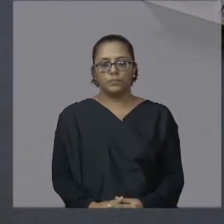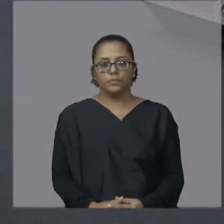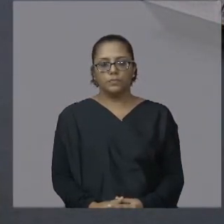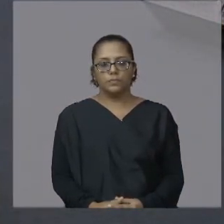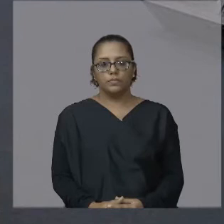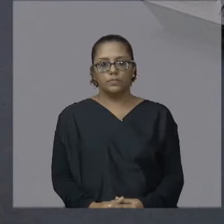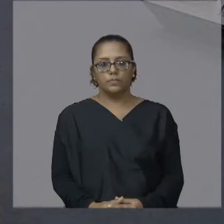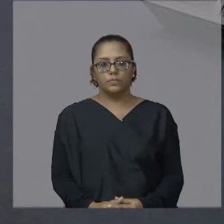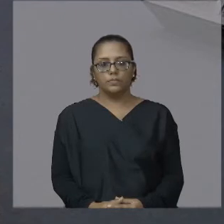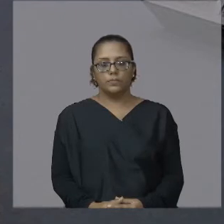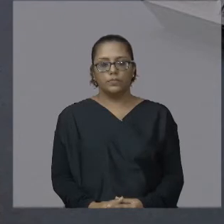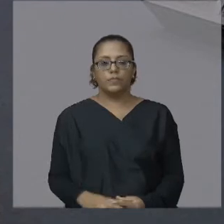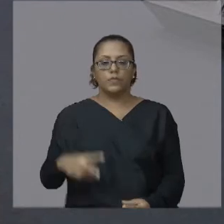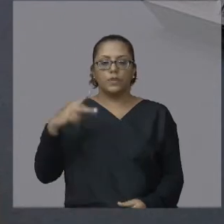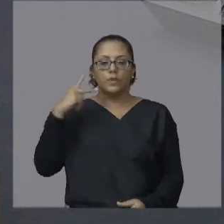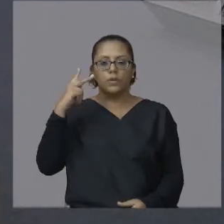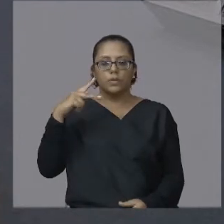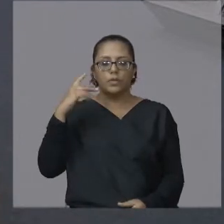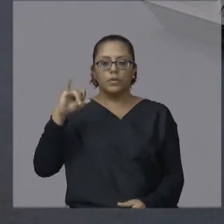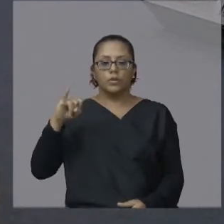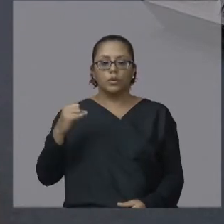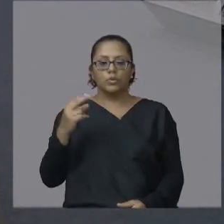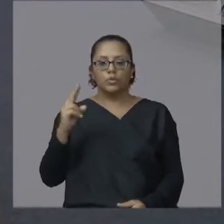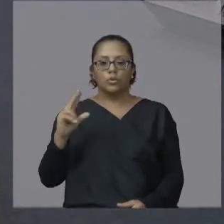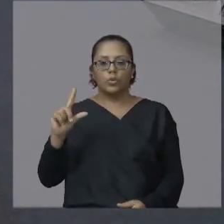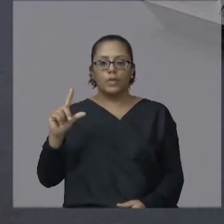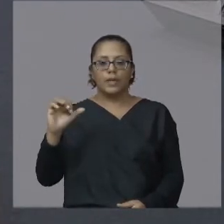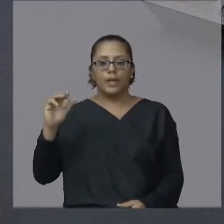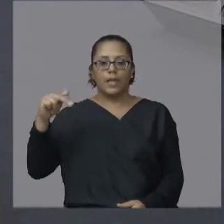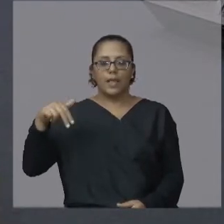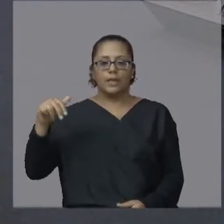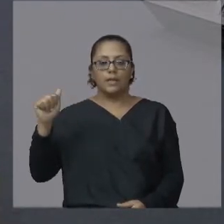Valeu. Vereadora Juliana Fraga.